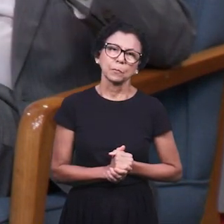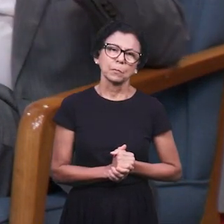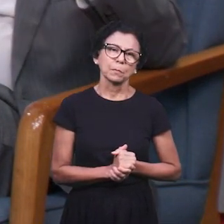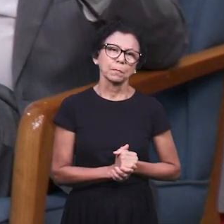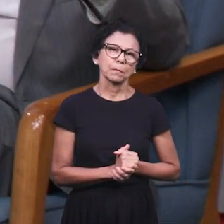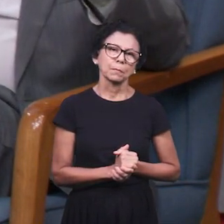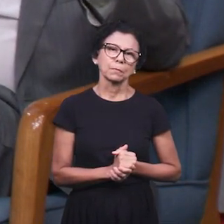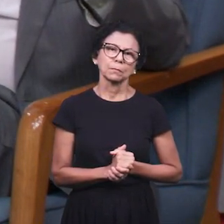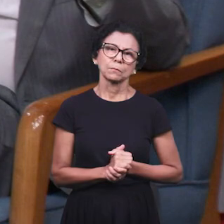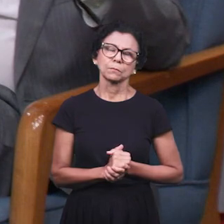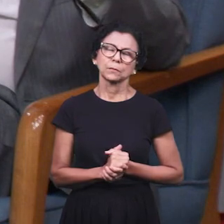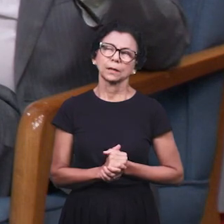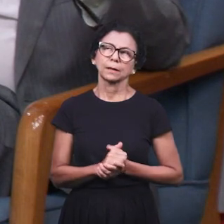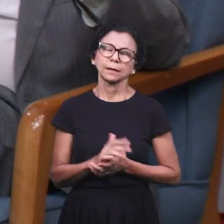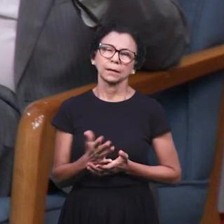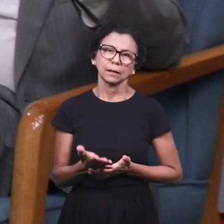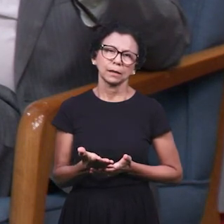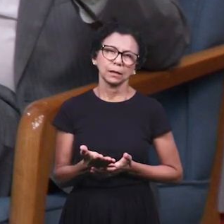Eu disse